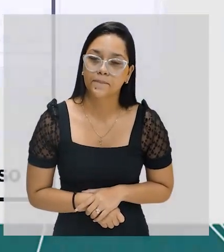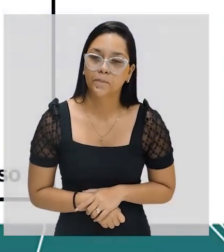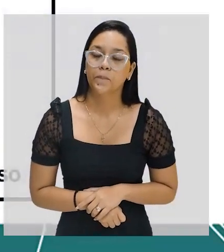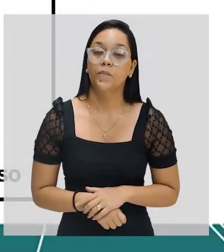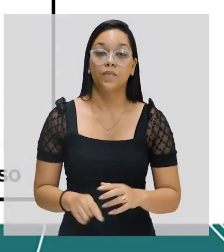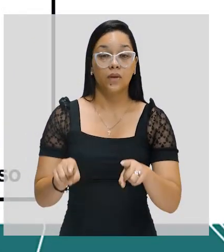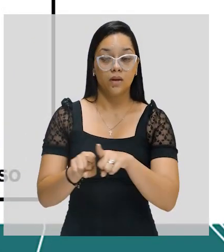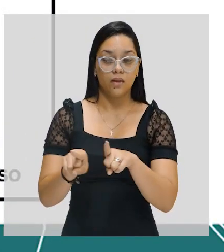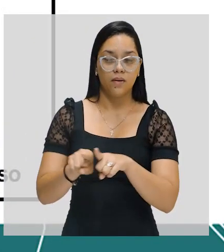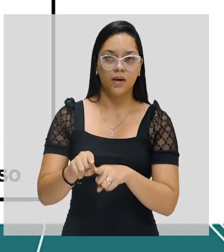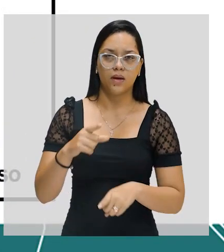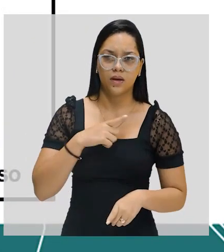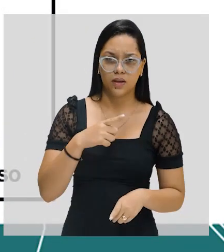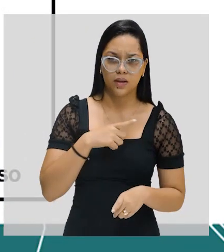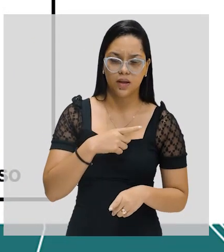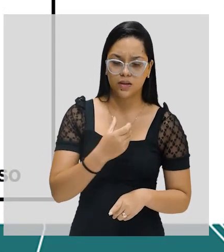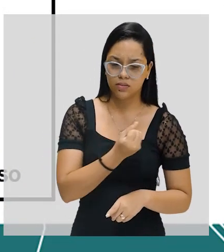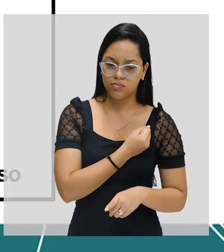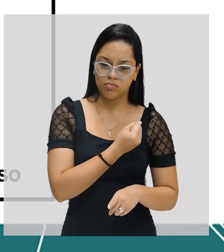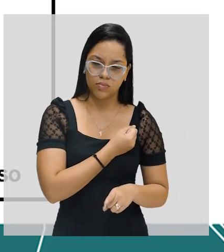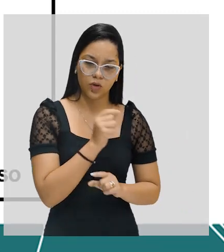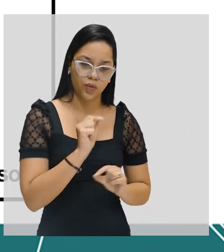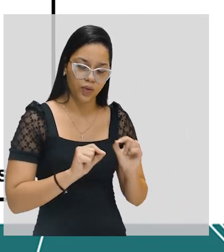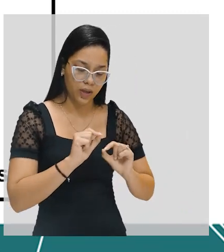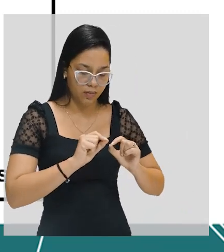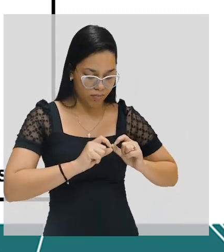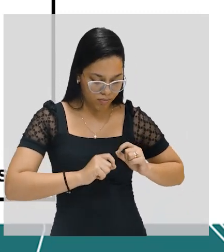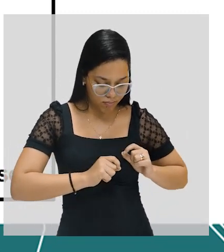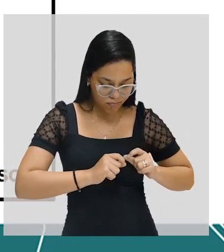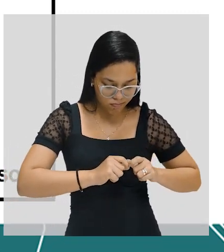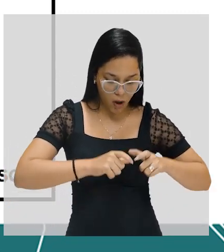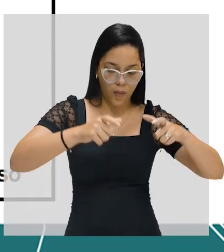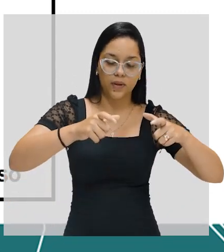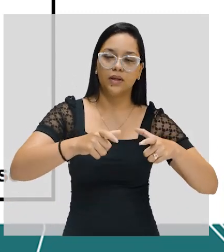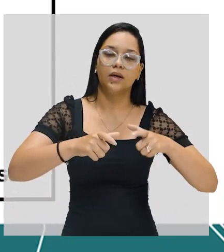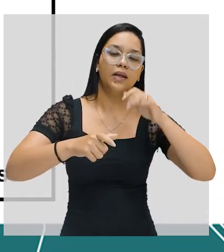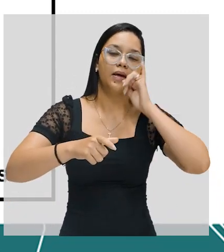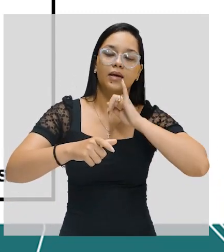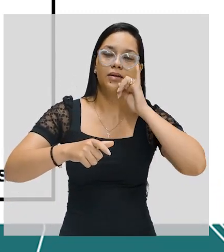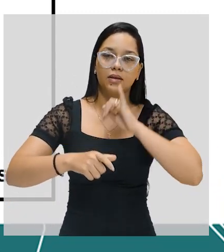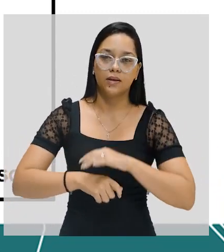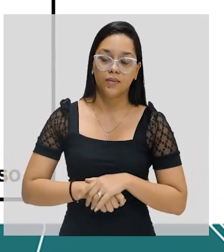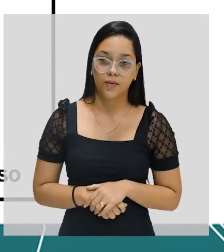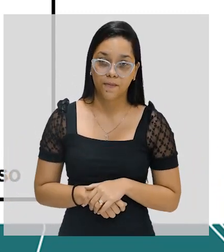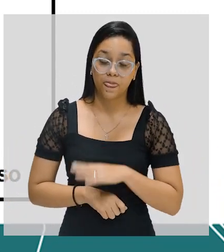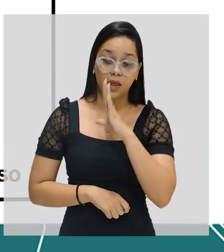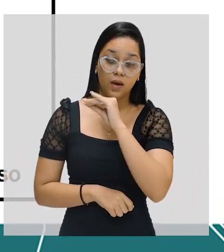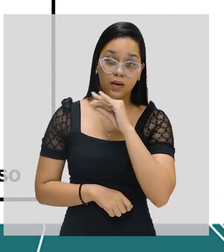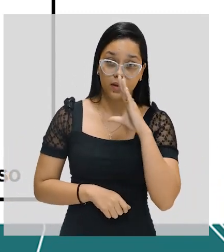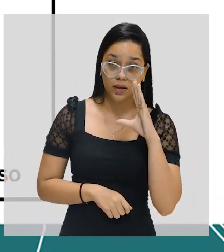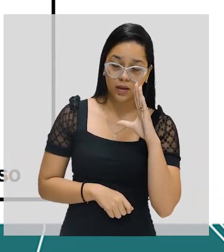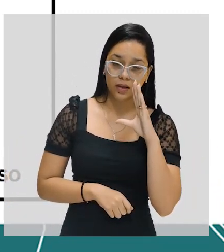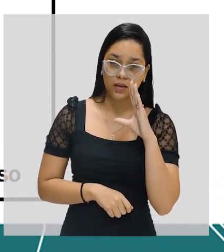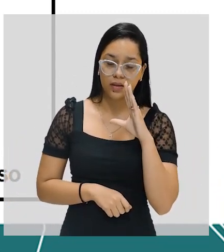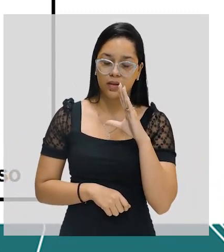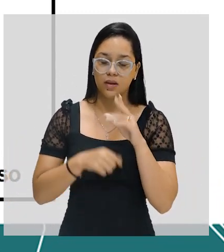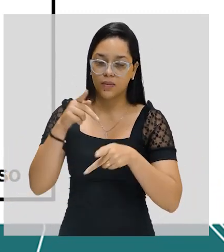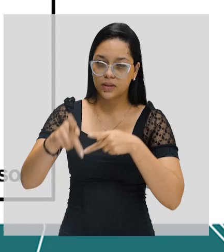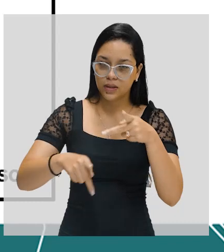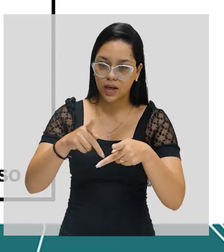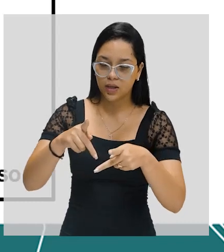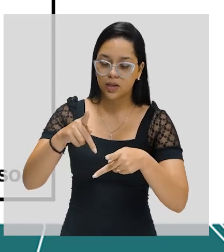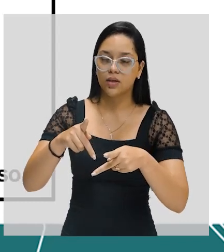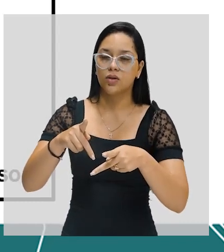Aí esse número da obesidade ela só vem aumentando, tá? Por exemplo, a obesidade da população adulta